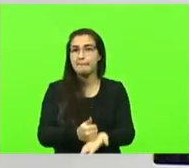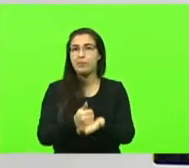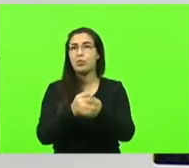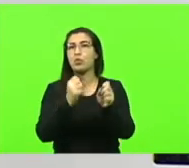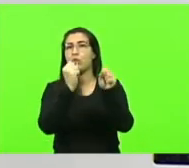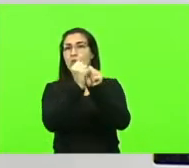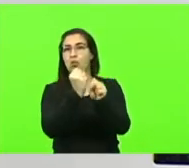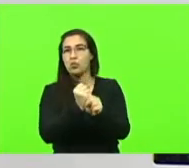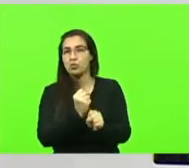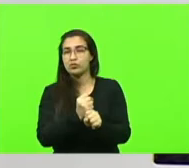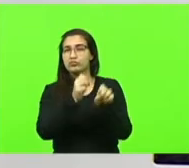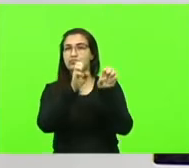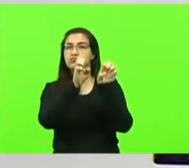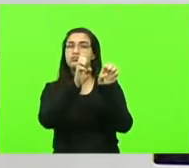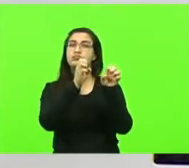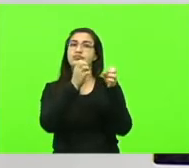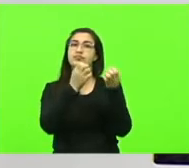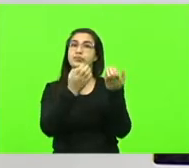Construtivista,